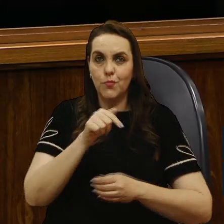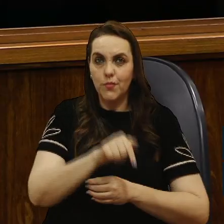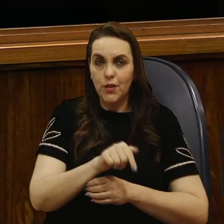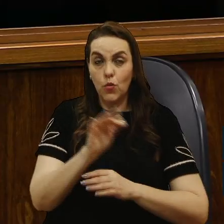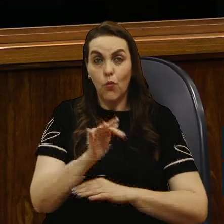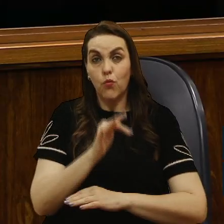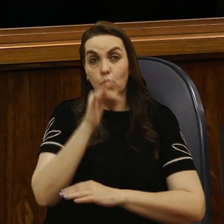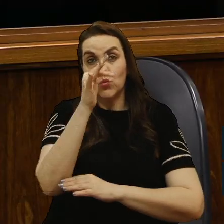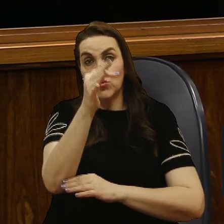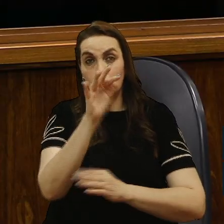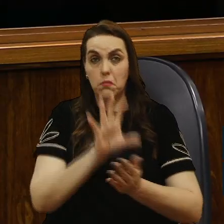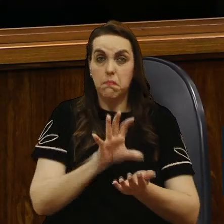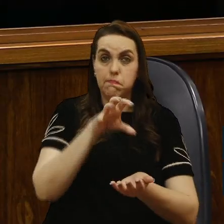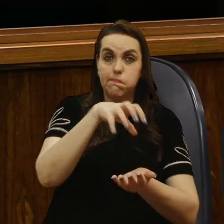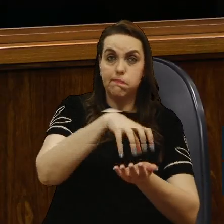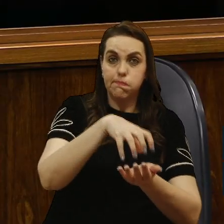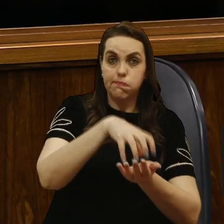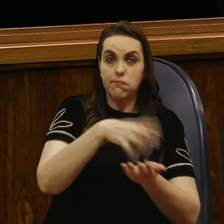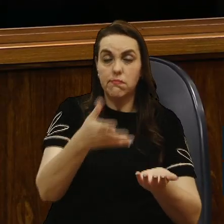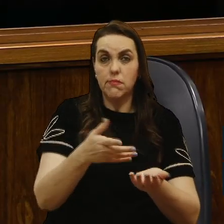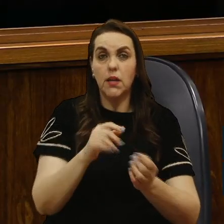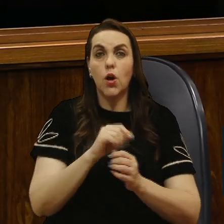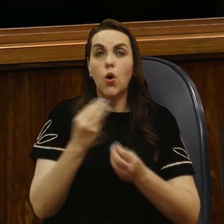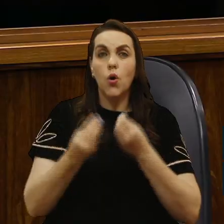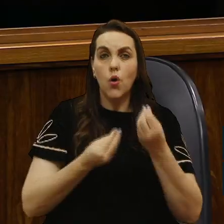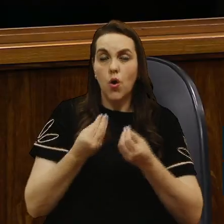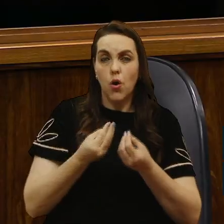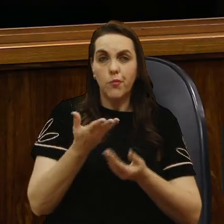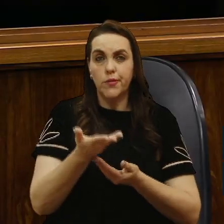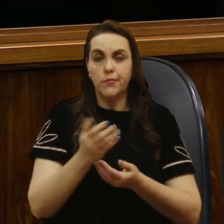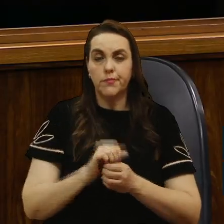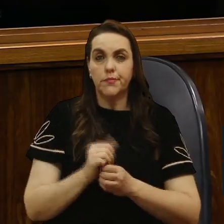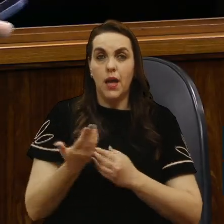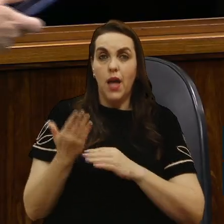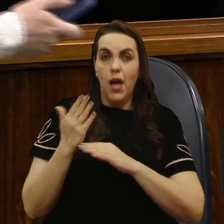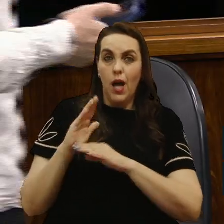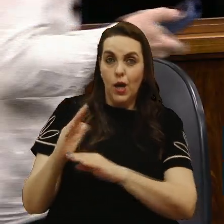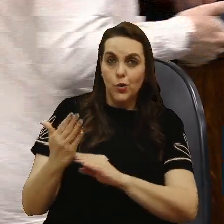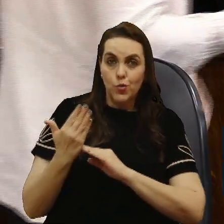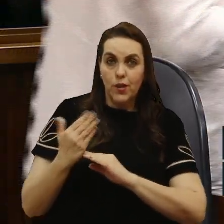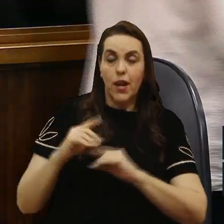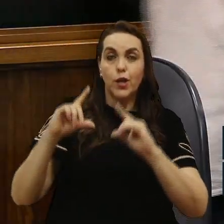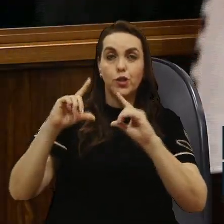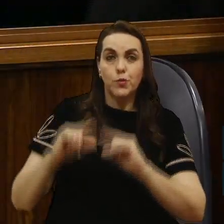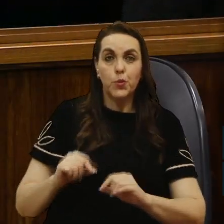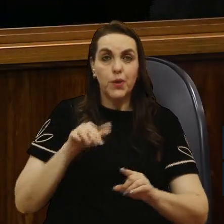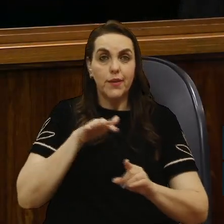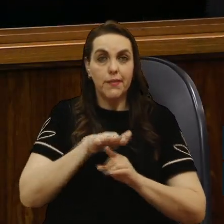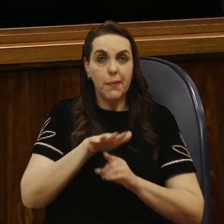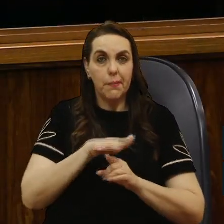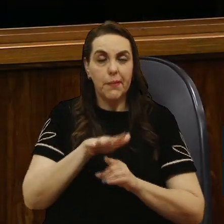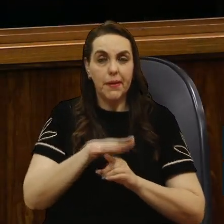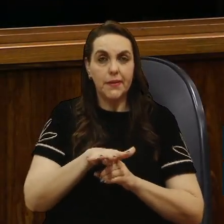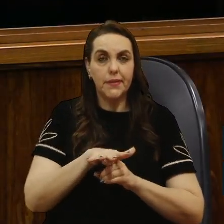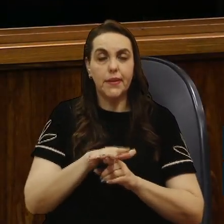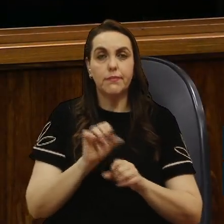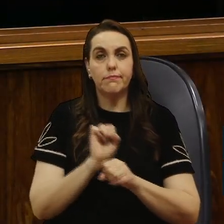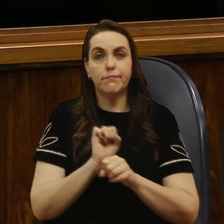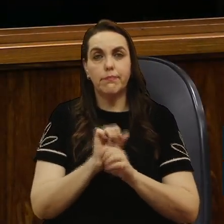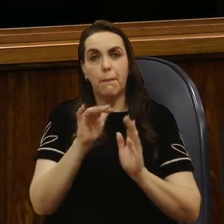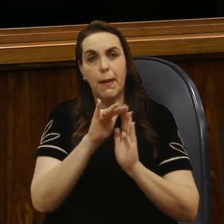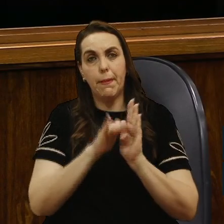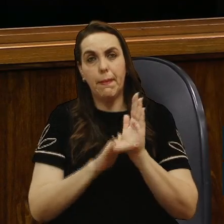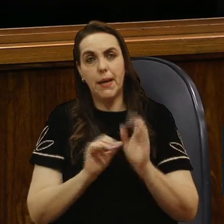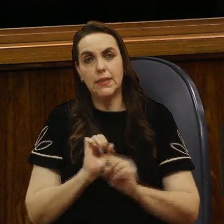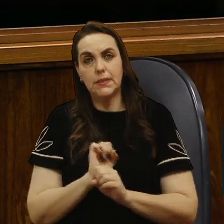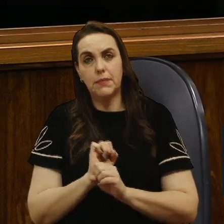futura unidade e de que forma sua implantação contribuirá para a redução da demanda reprimida por consultas,